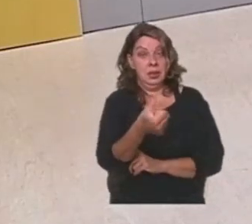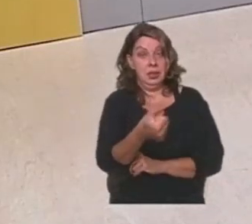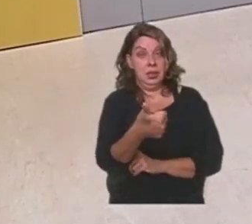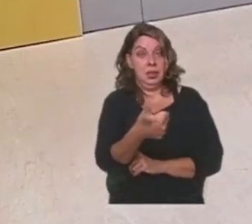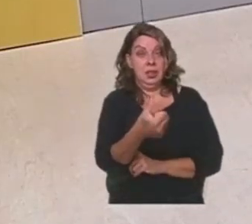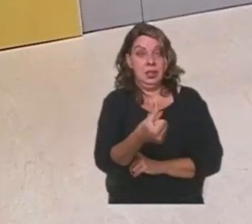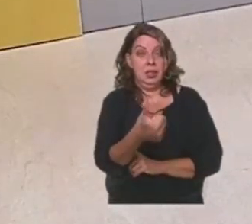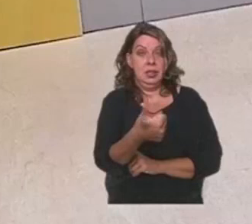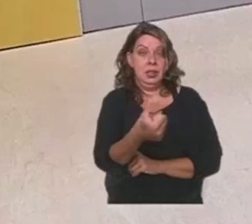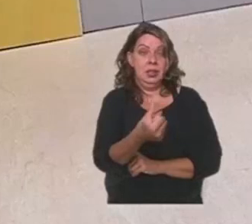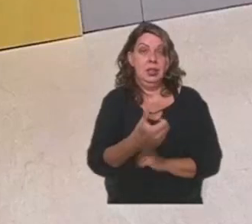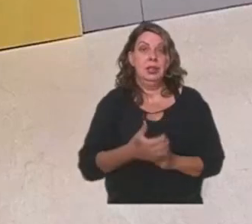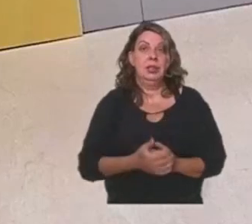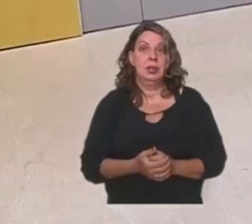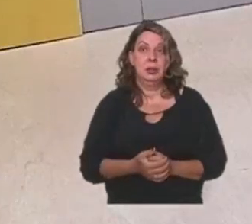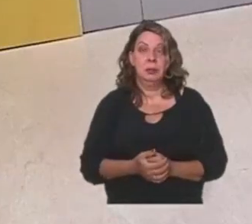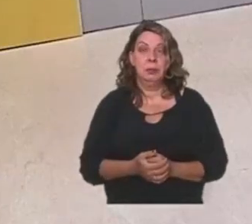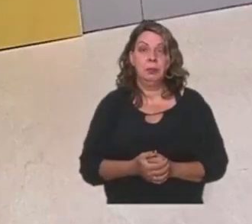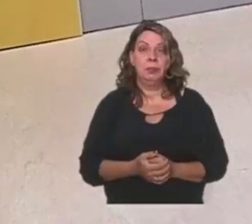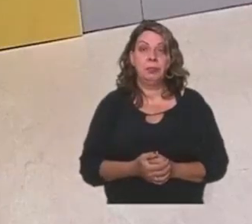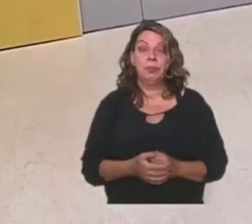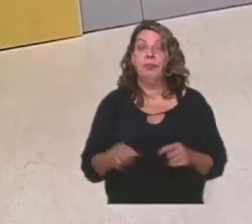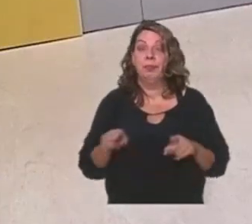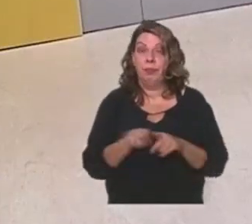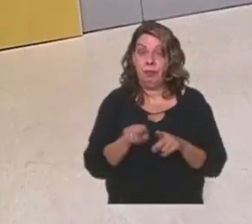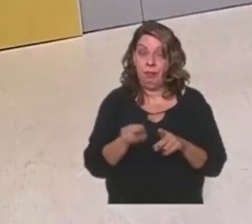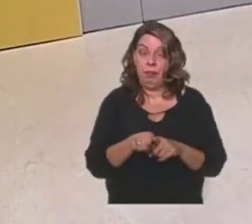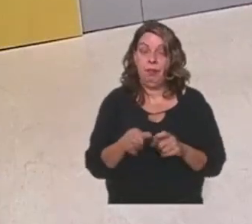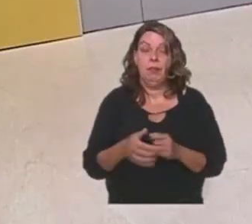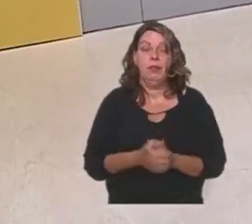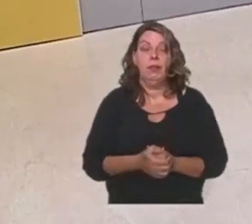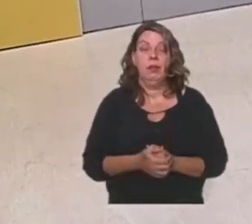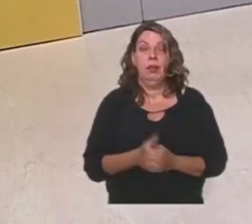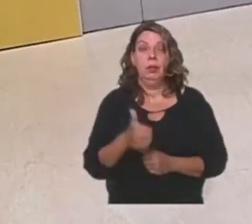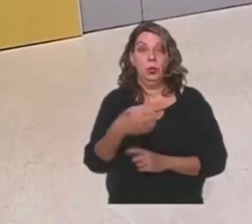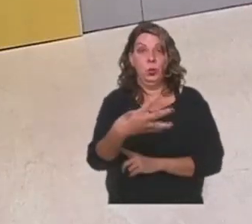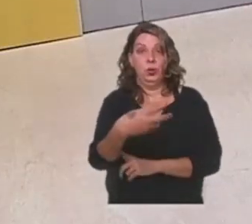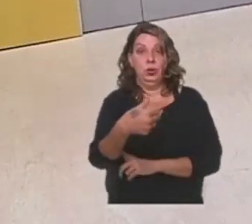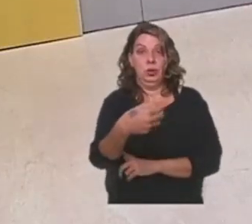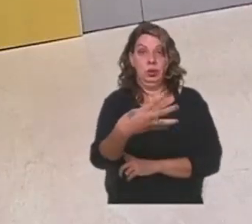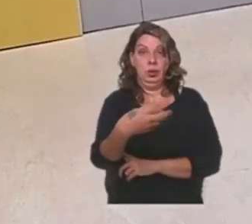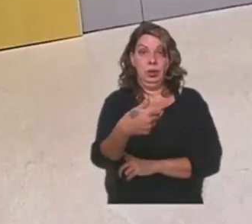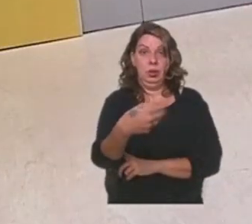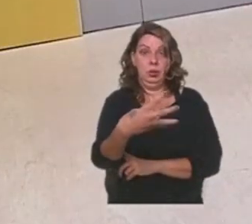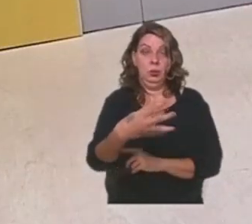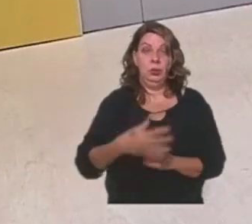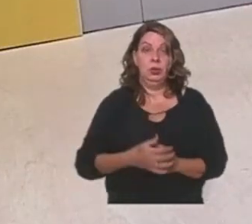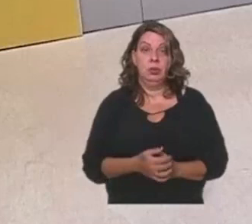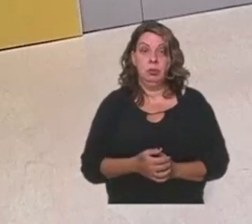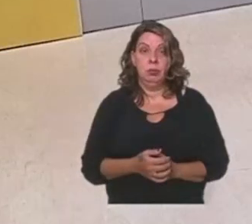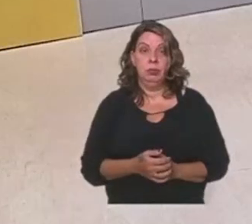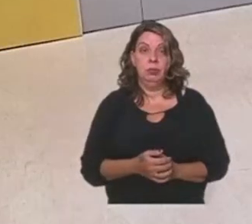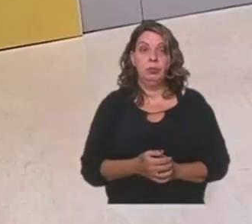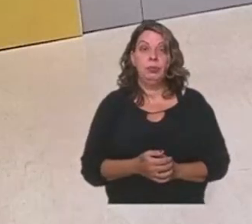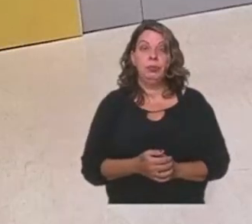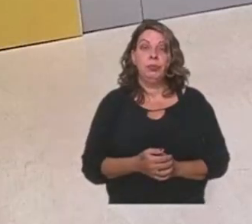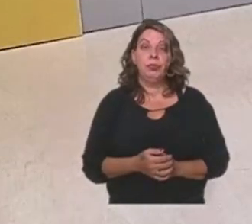agora, 16, vai lá, 16, número 14,